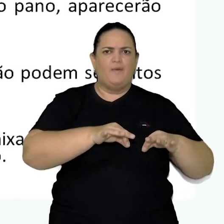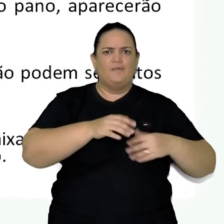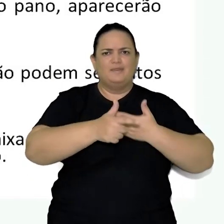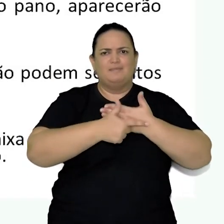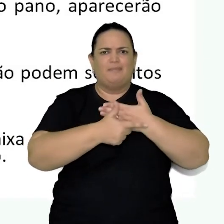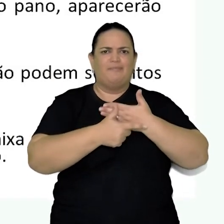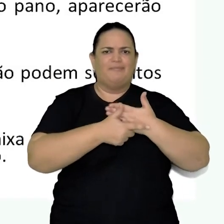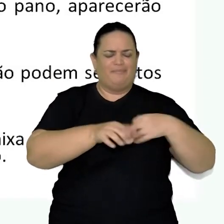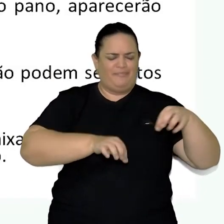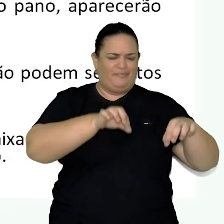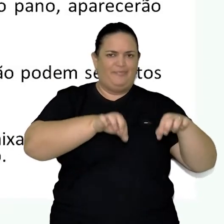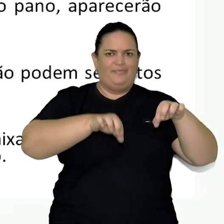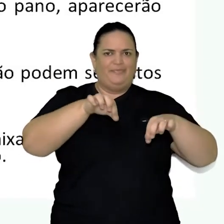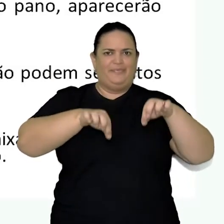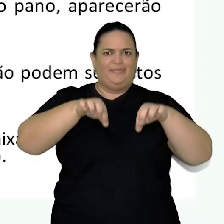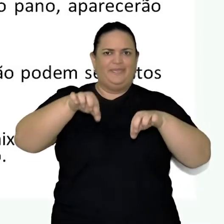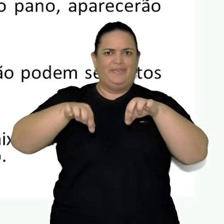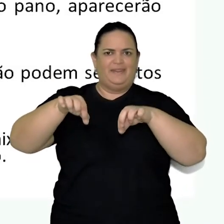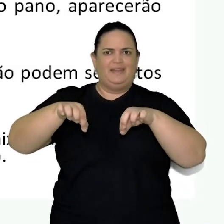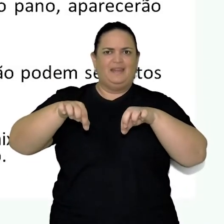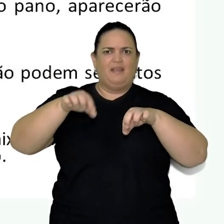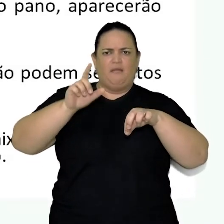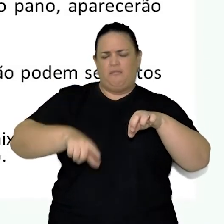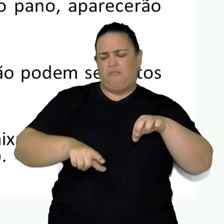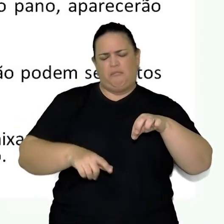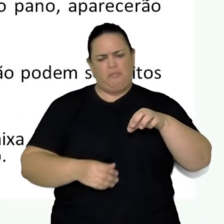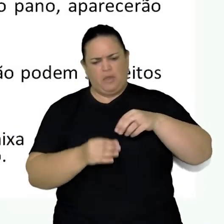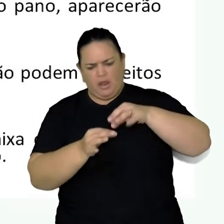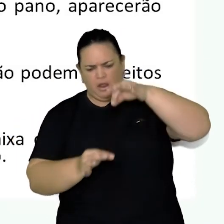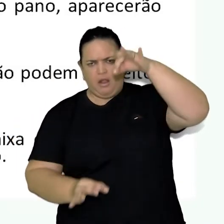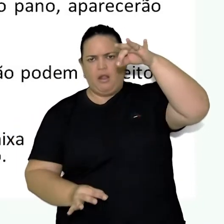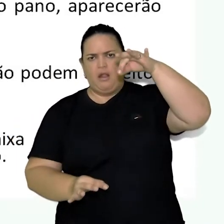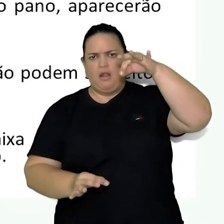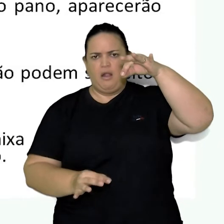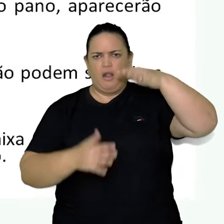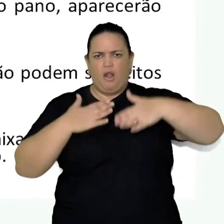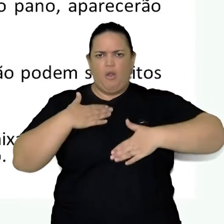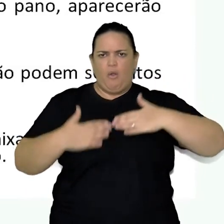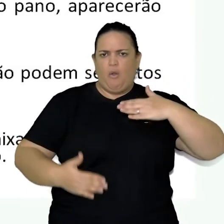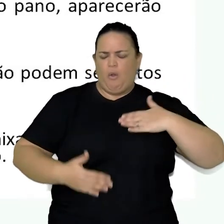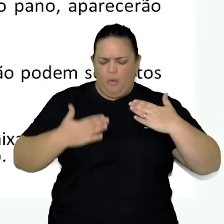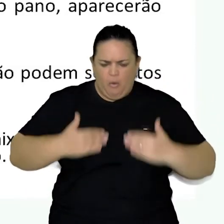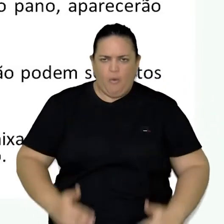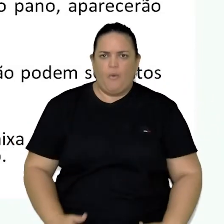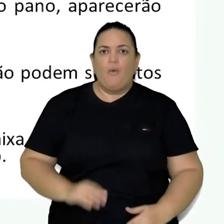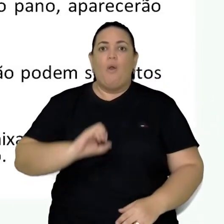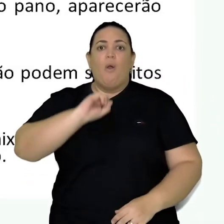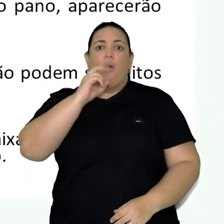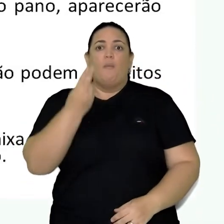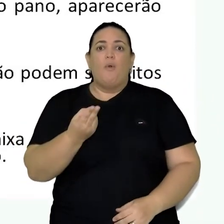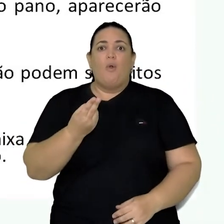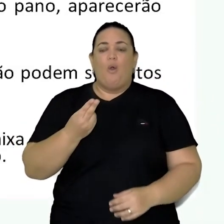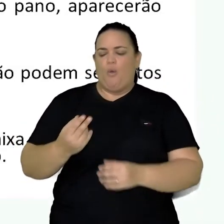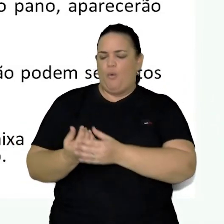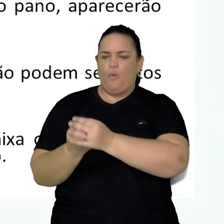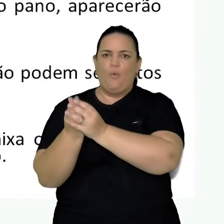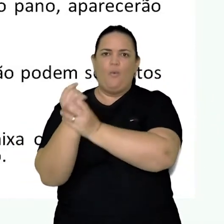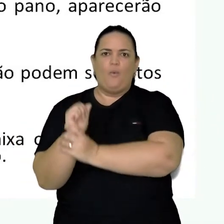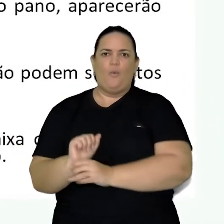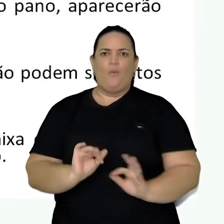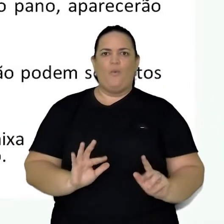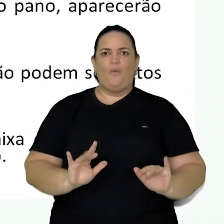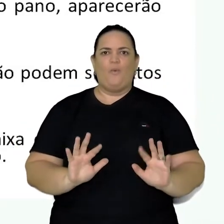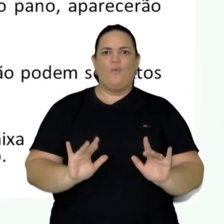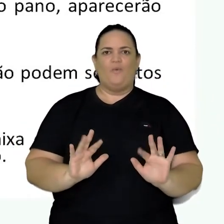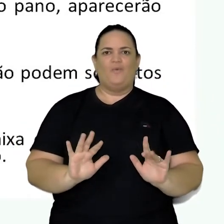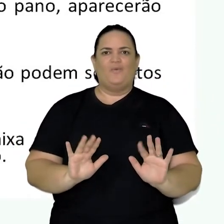Os bonecos podem ser inteiros e manipulados com a mão mesmo. Ou então, podem ser feitos com palitos.